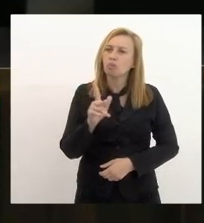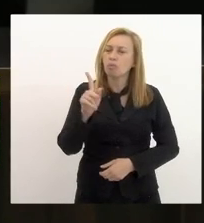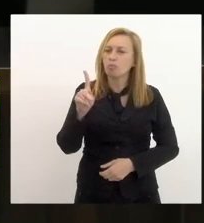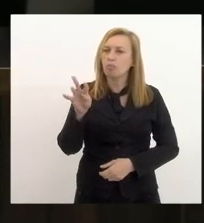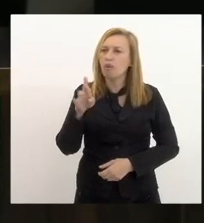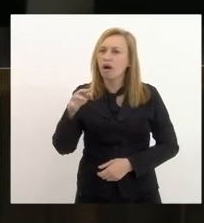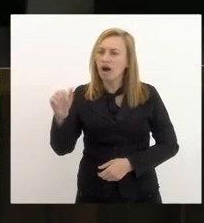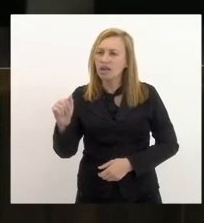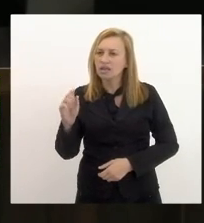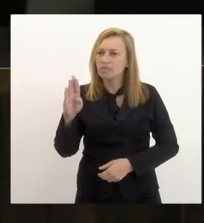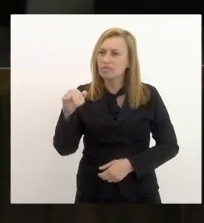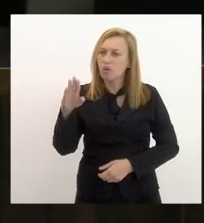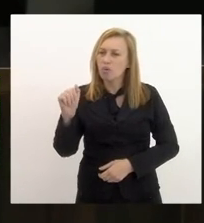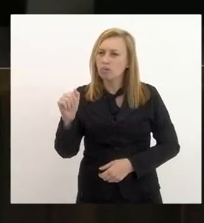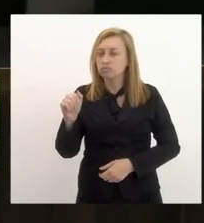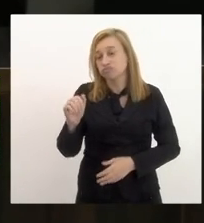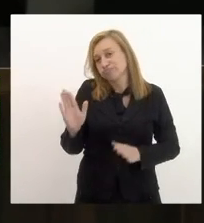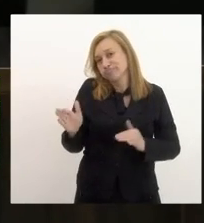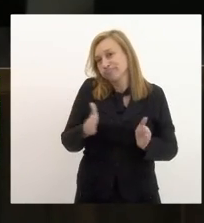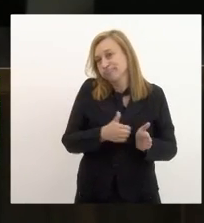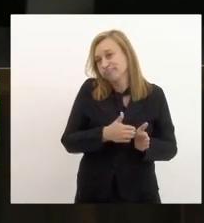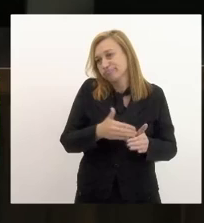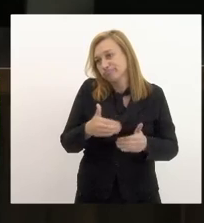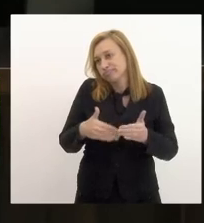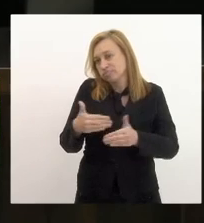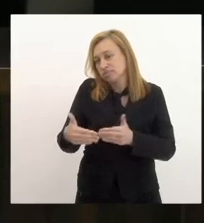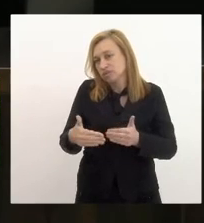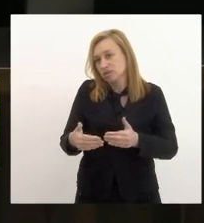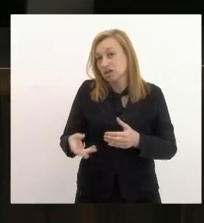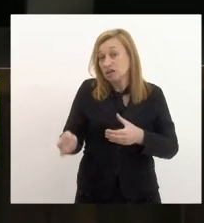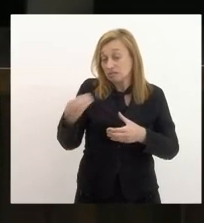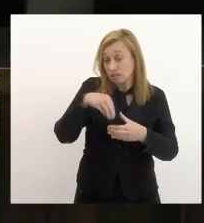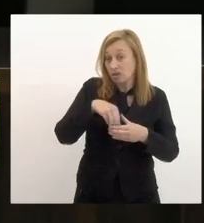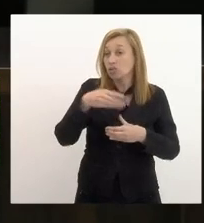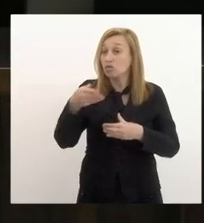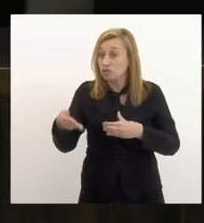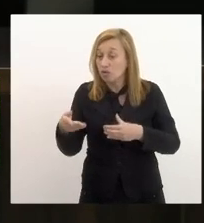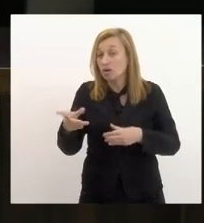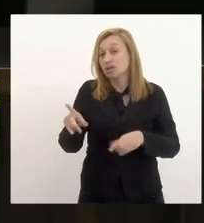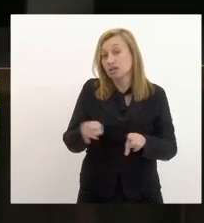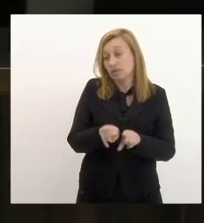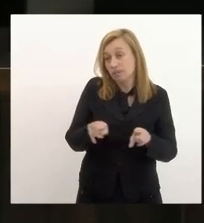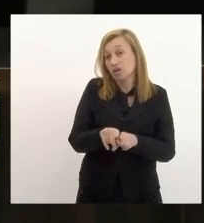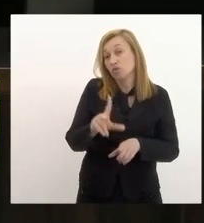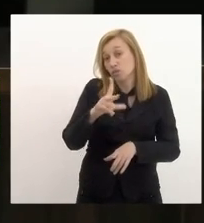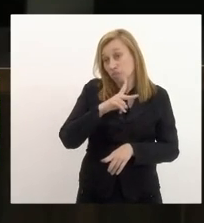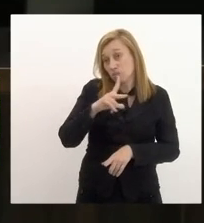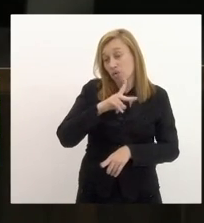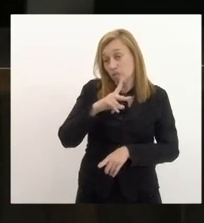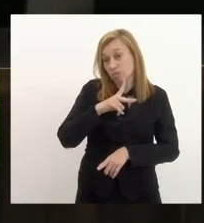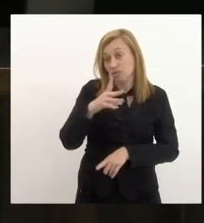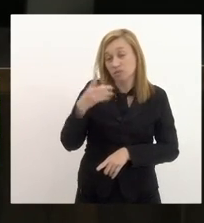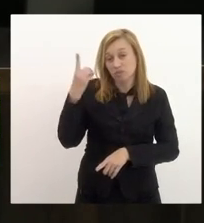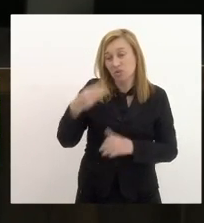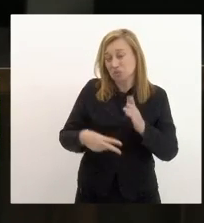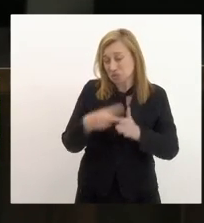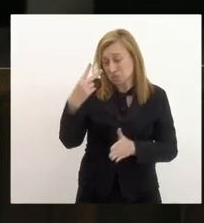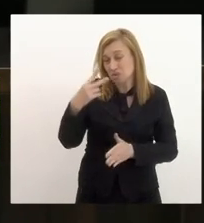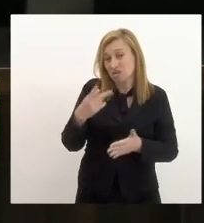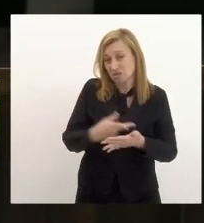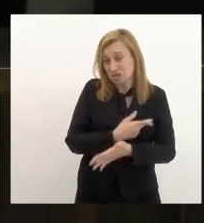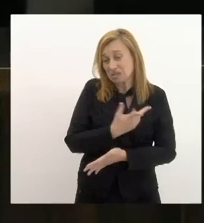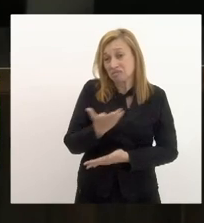processo Porque não foi só no lado de fora teve também para o lado de dentro do próprio Parlamento pelo menos duas